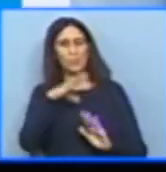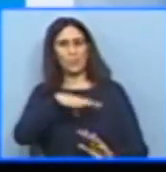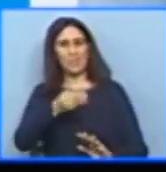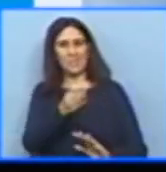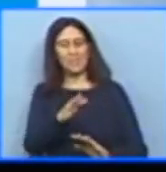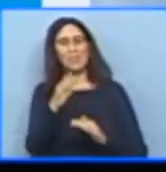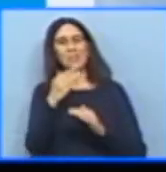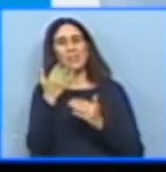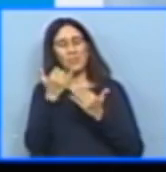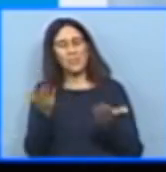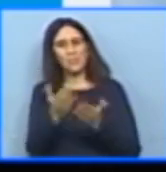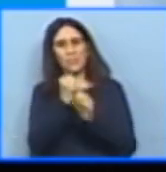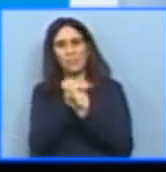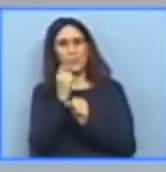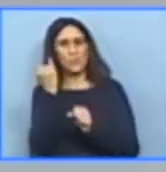no seio da mãe da criança muito obrigado